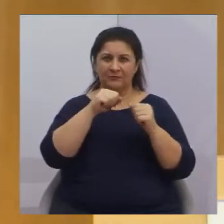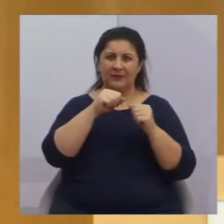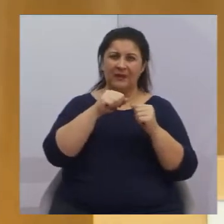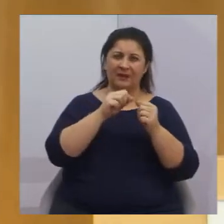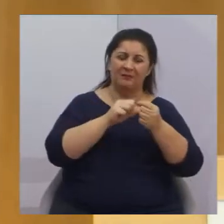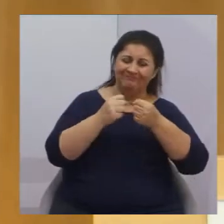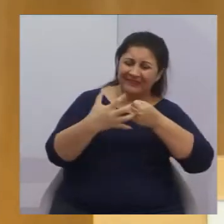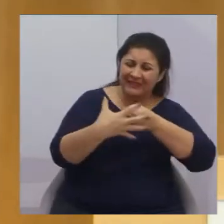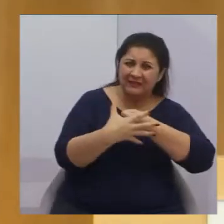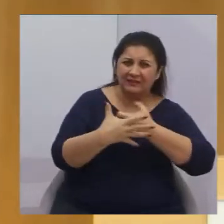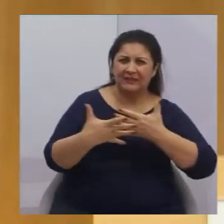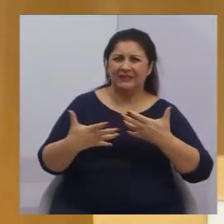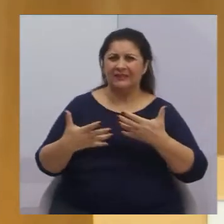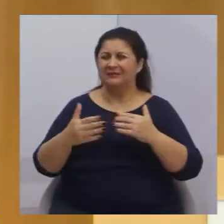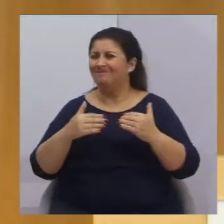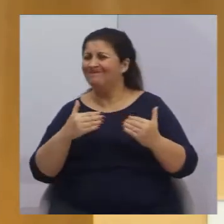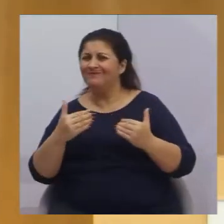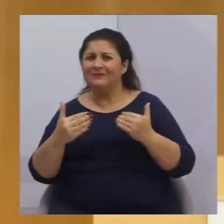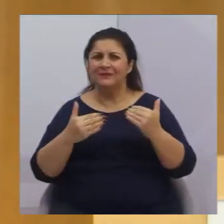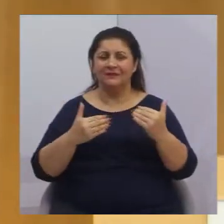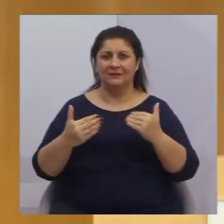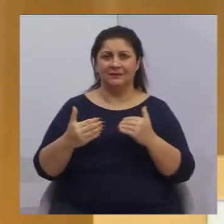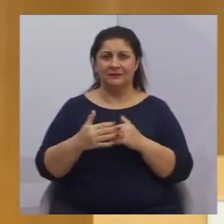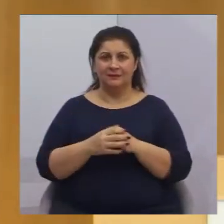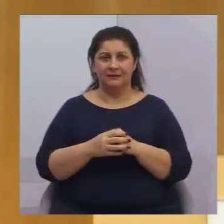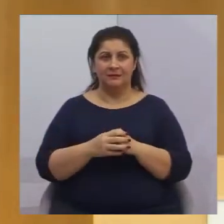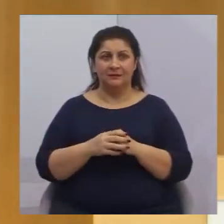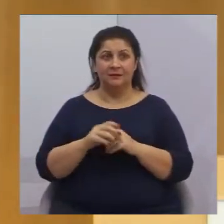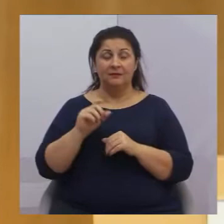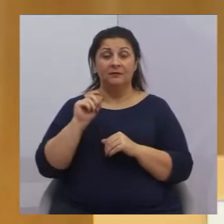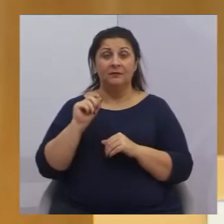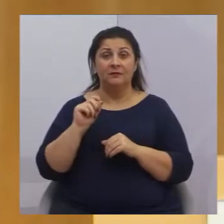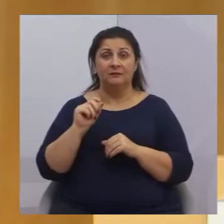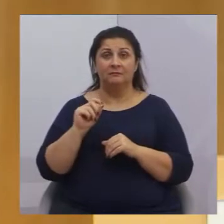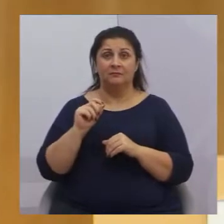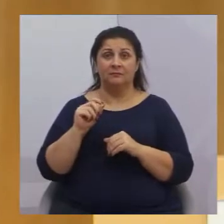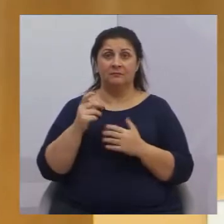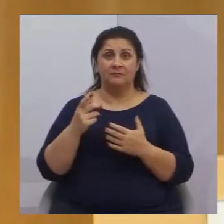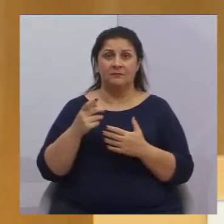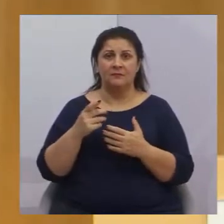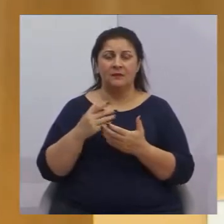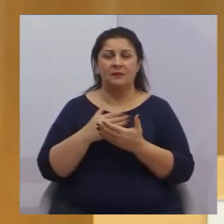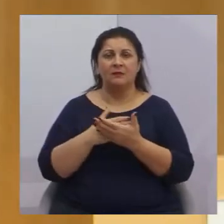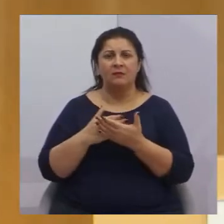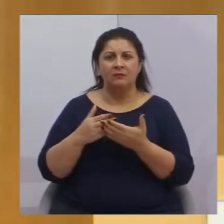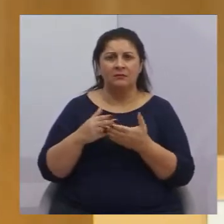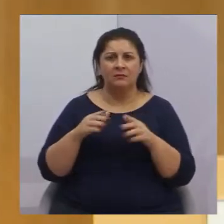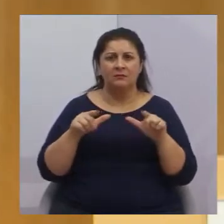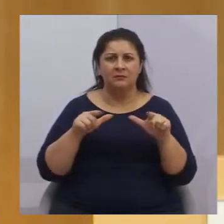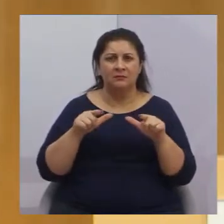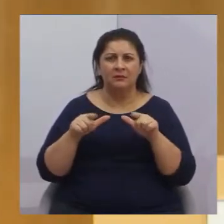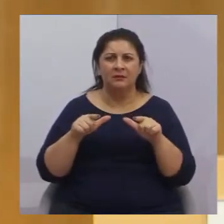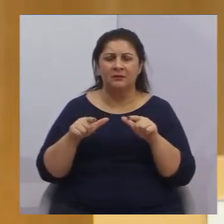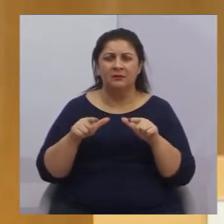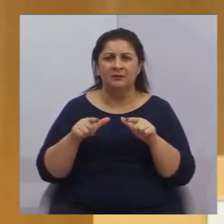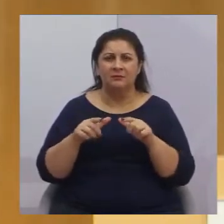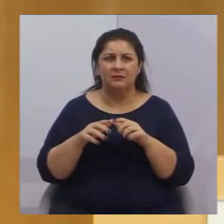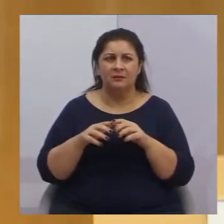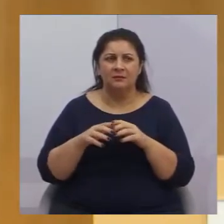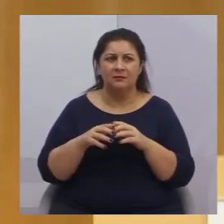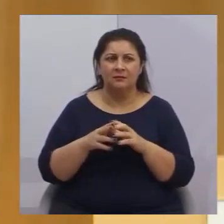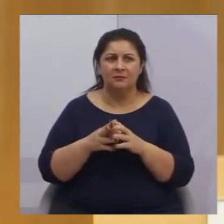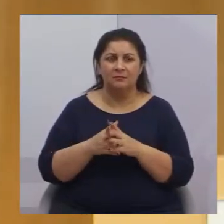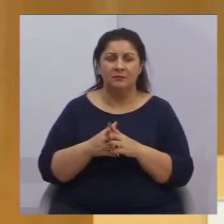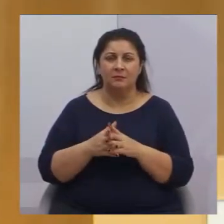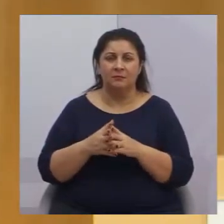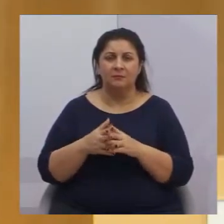pandemia e fim de pandemia, assim, mas muitas mães que realmente pediram conta de seus trabalhos para que pudessem assumir somente